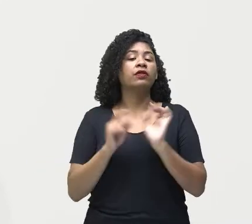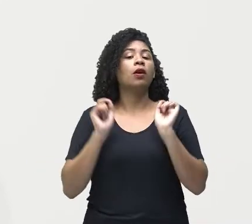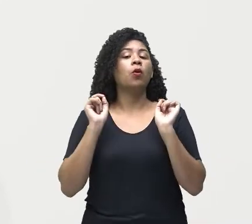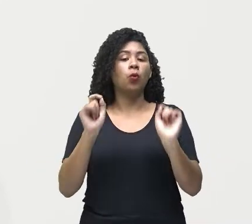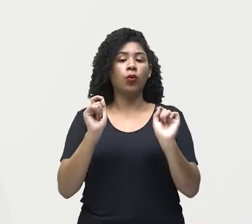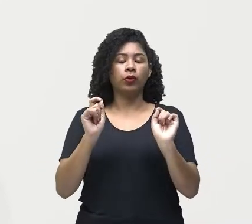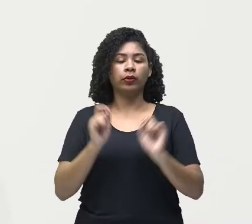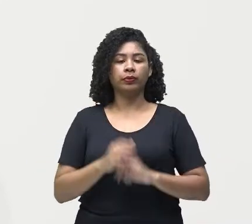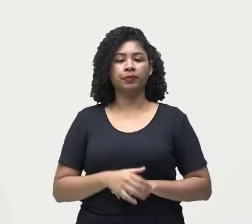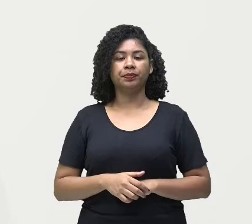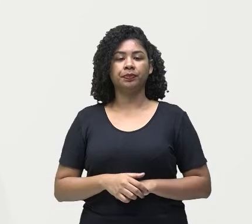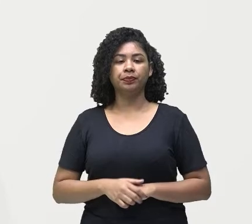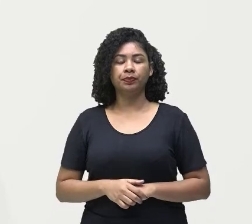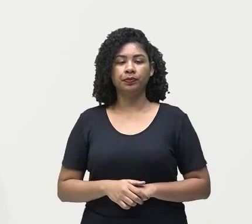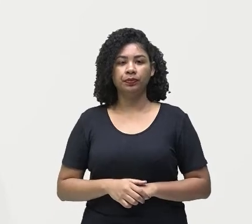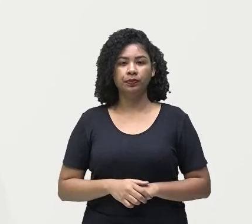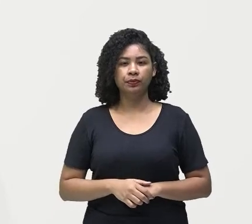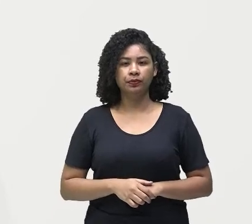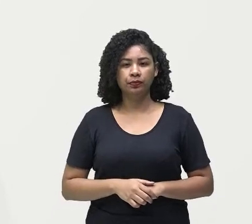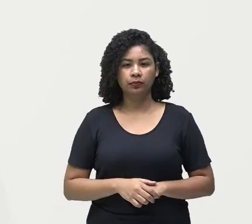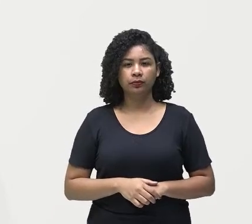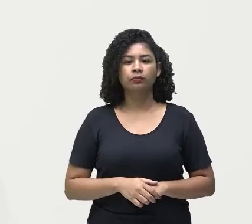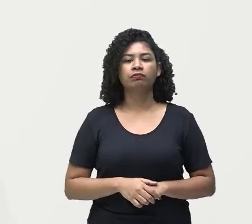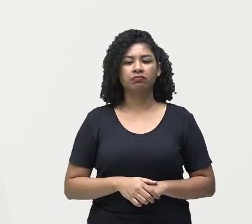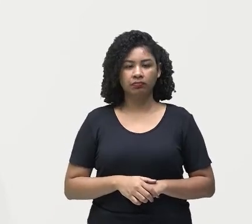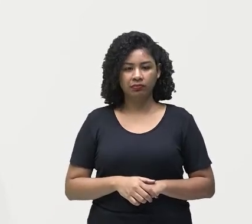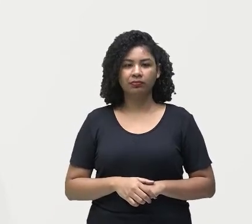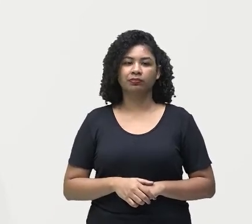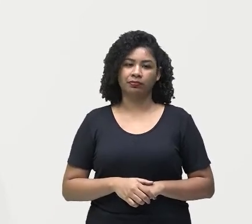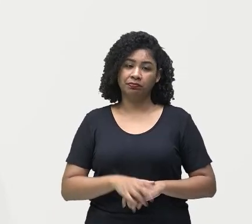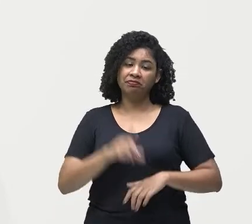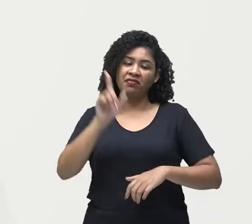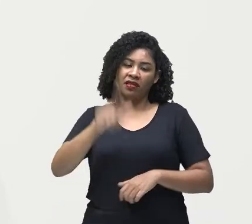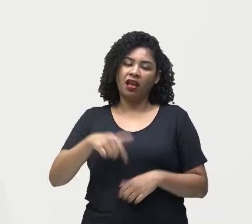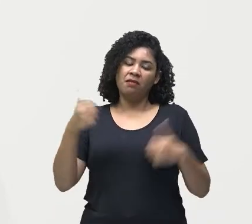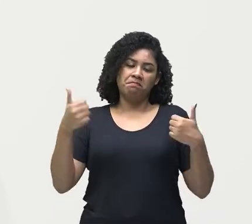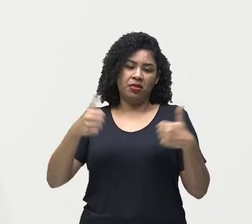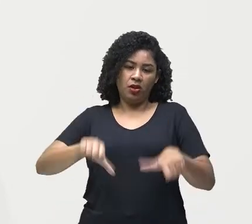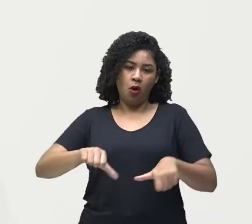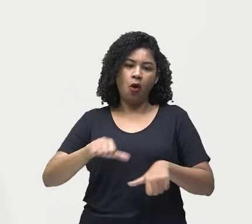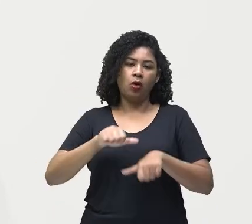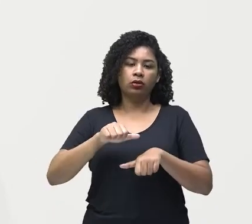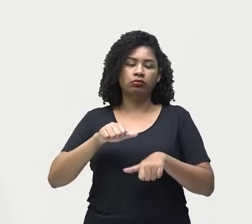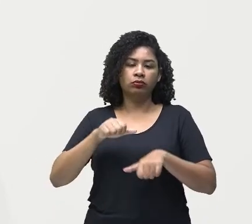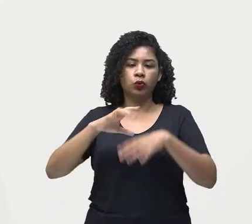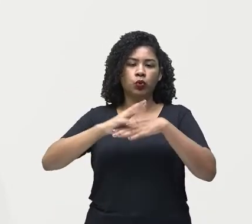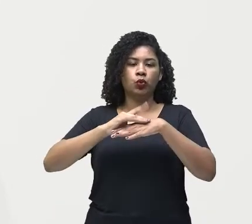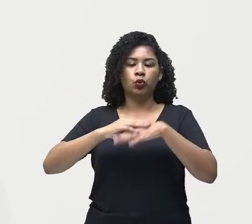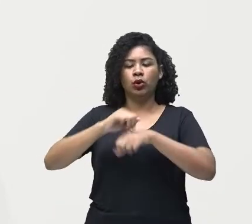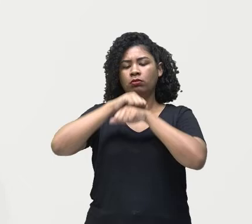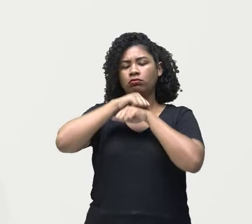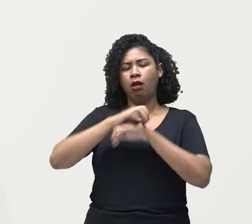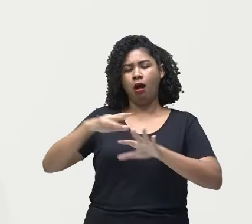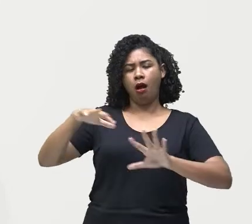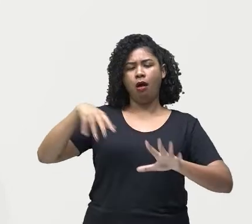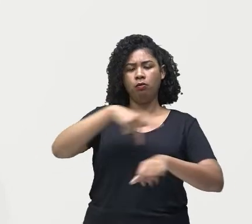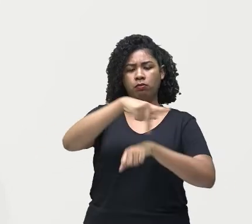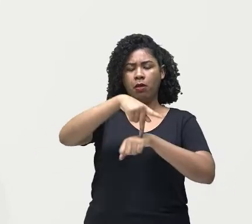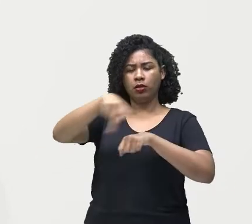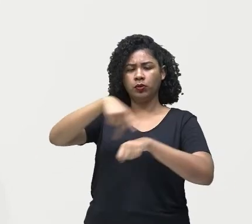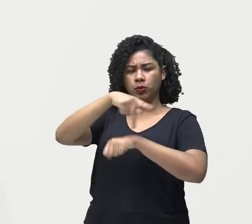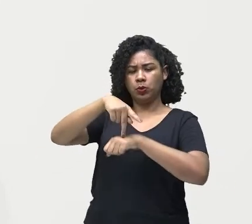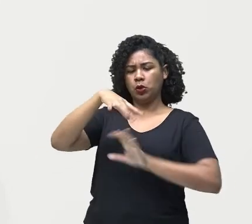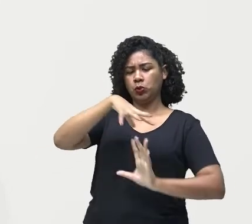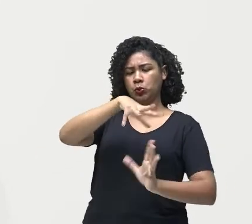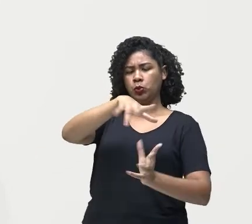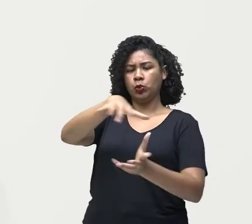apesar de ser o pior cenário de uma doença, ela conseguir ser pandêmica, não significa que